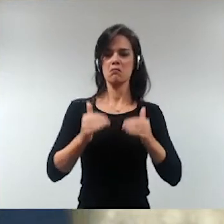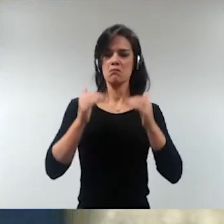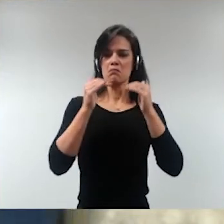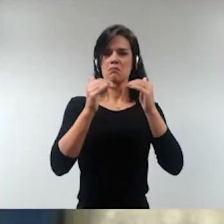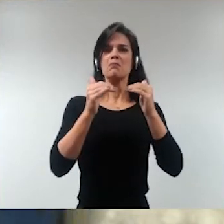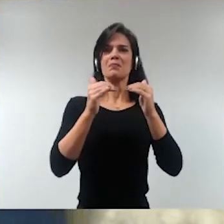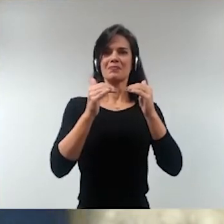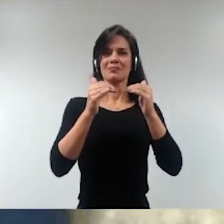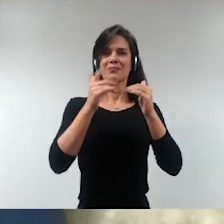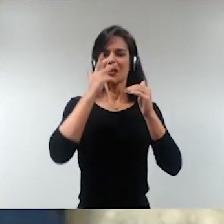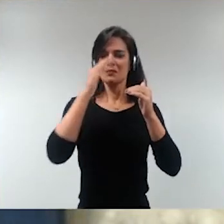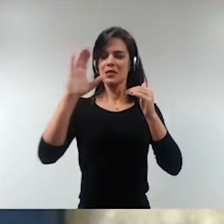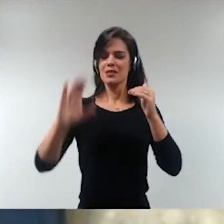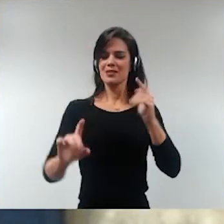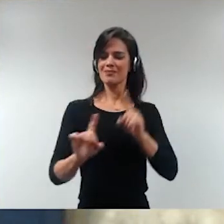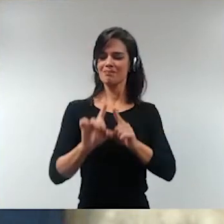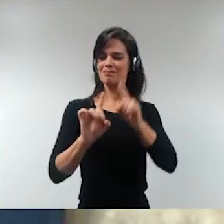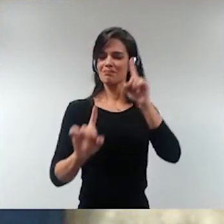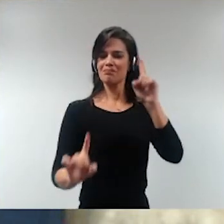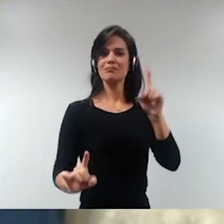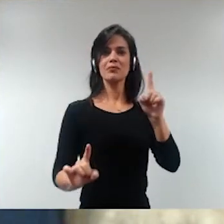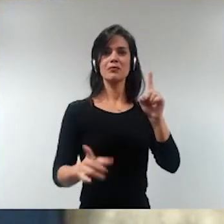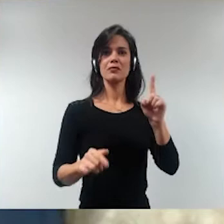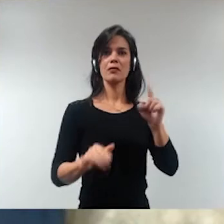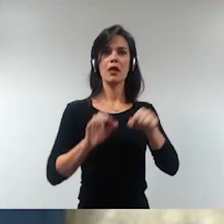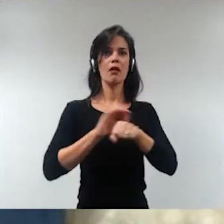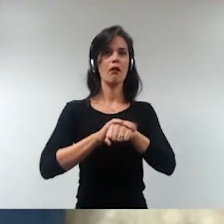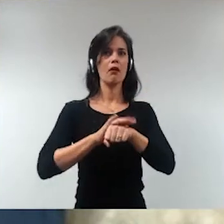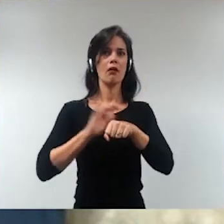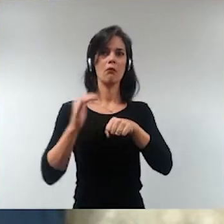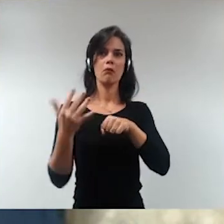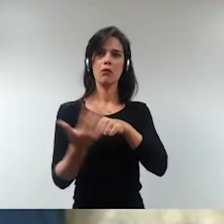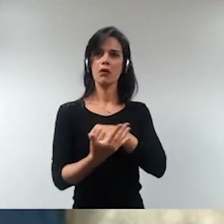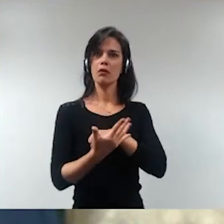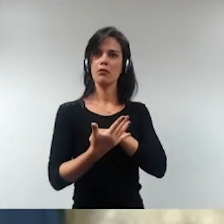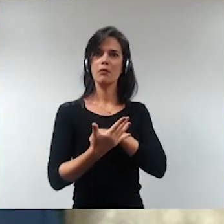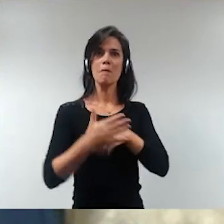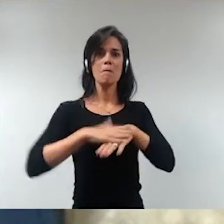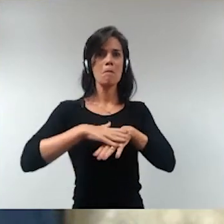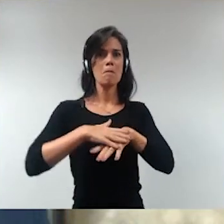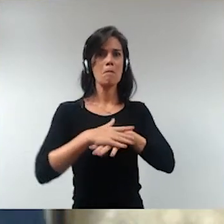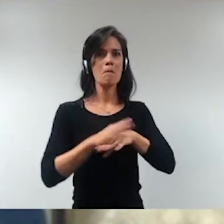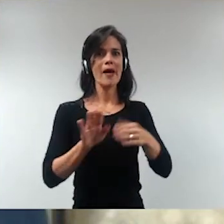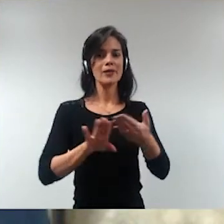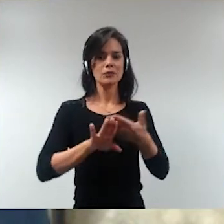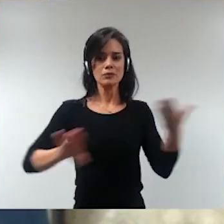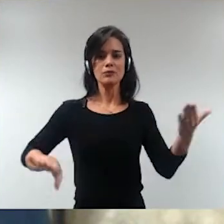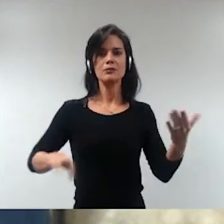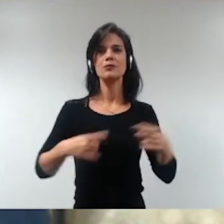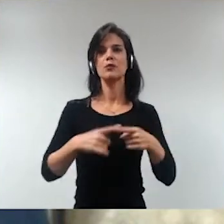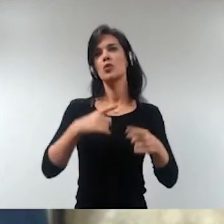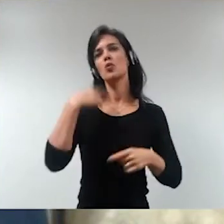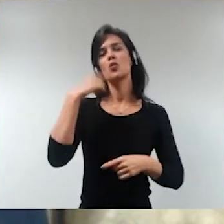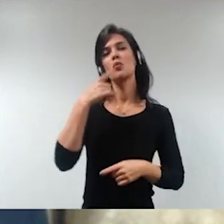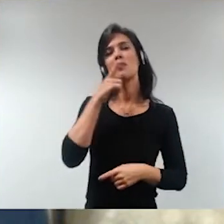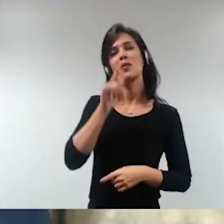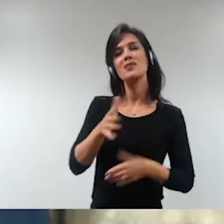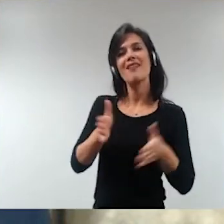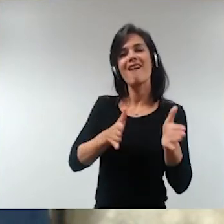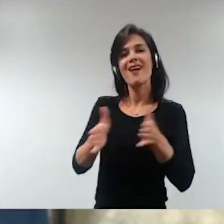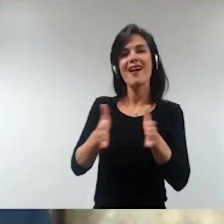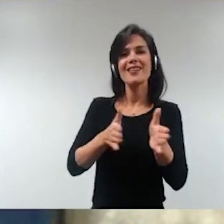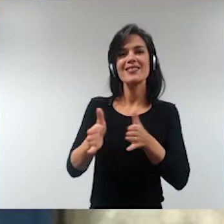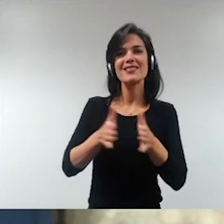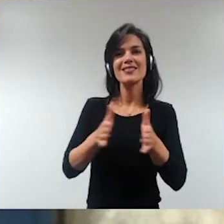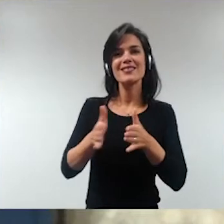fique ainda mais distante do judiciário, essa pandemia ainda está agravando isso daí, porque até para um advogado conseguir ter acesso